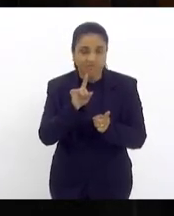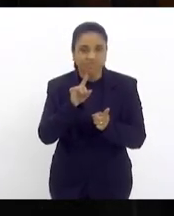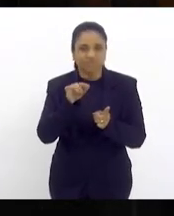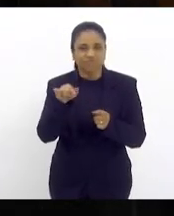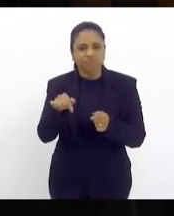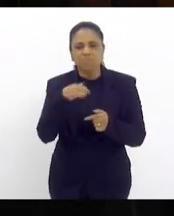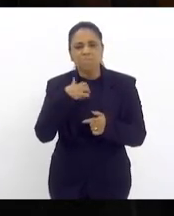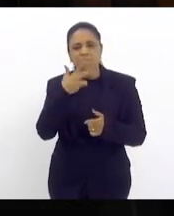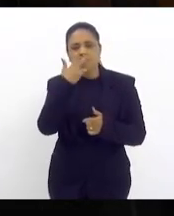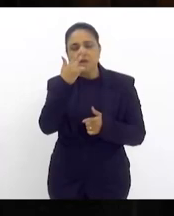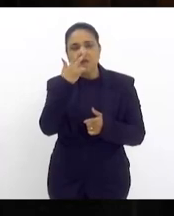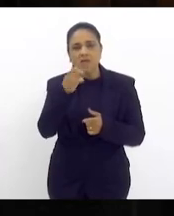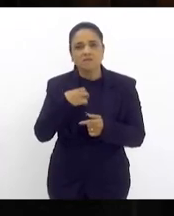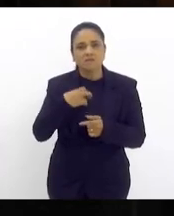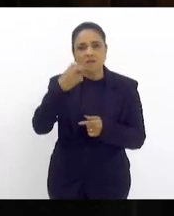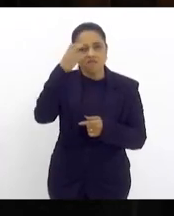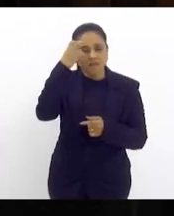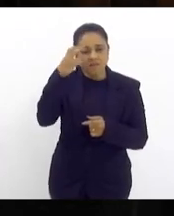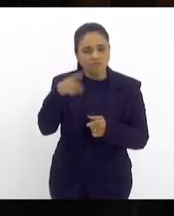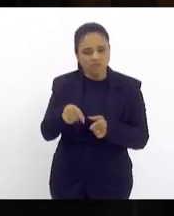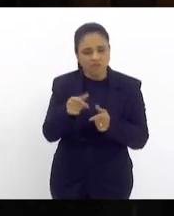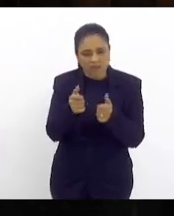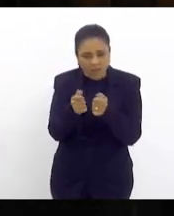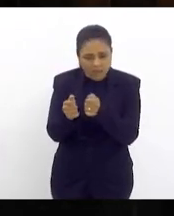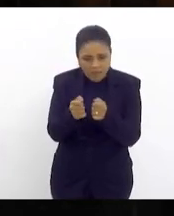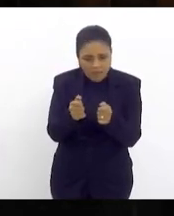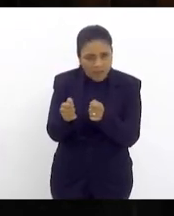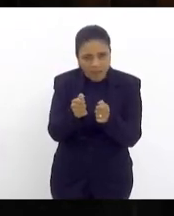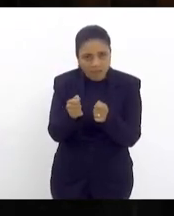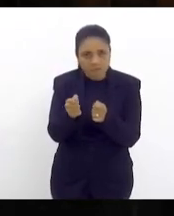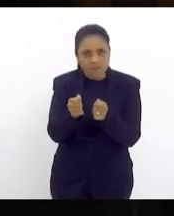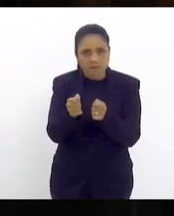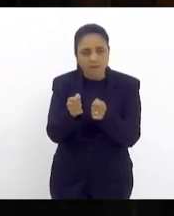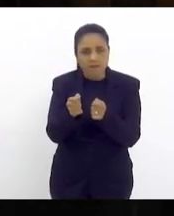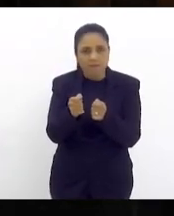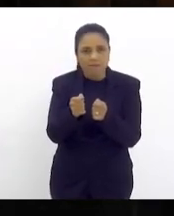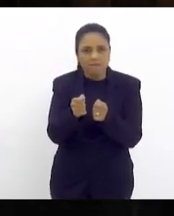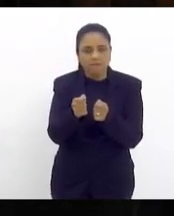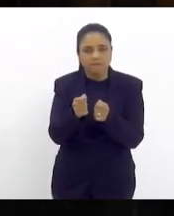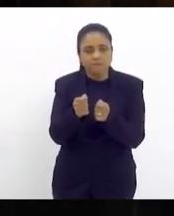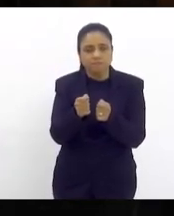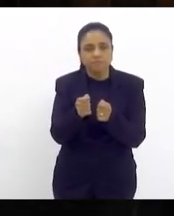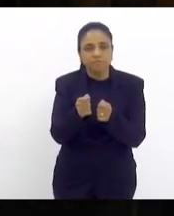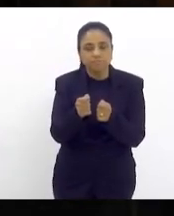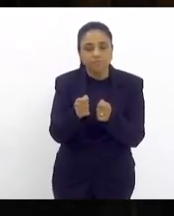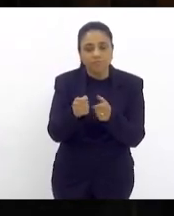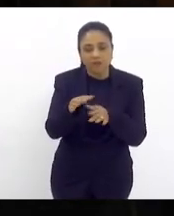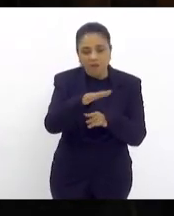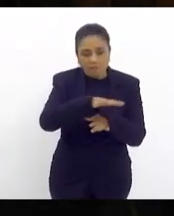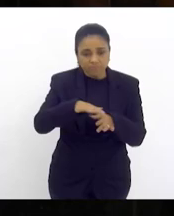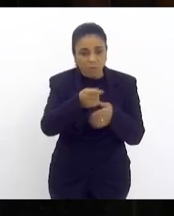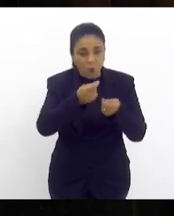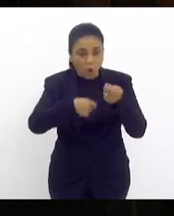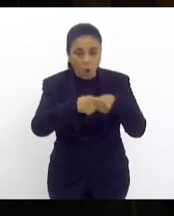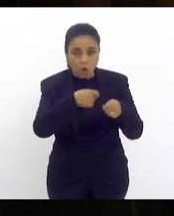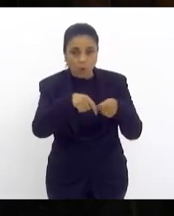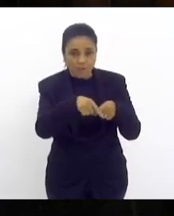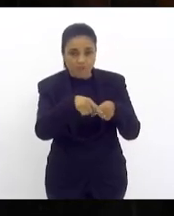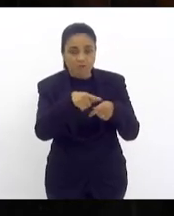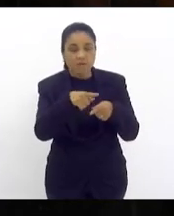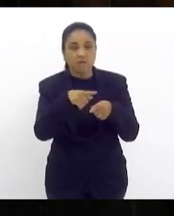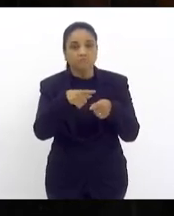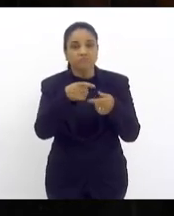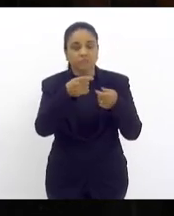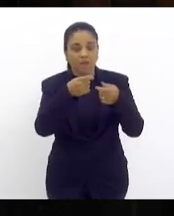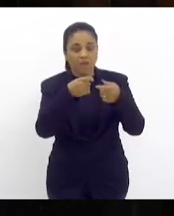e sabemos que o Gamer é um mercado que segundo o próprio globo.com indústria brasileira